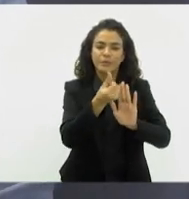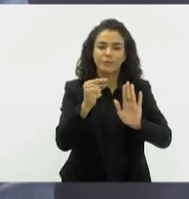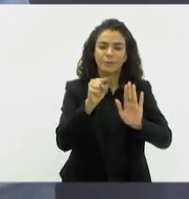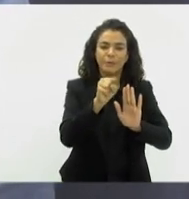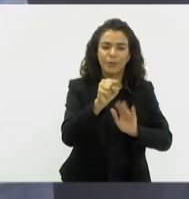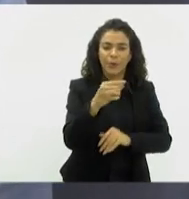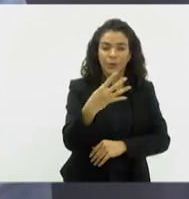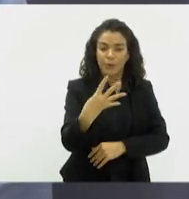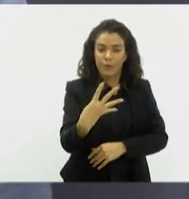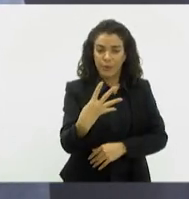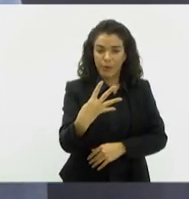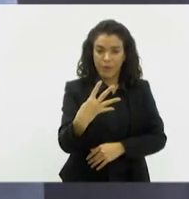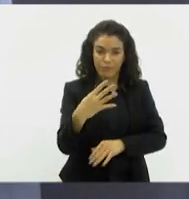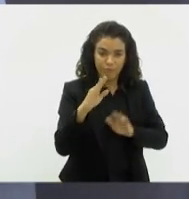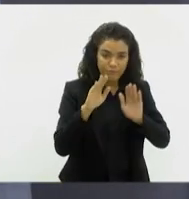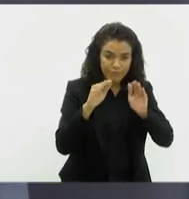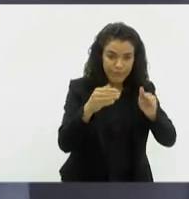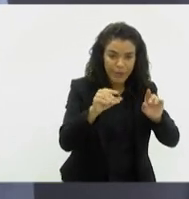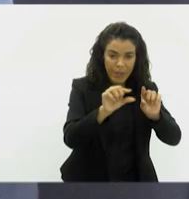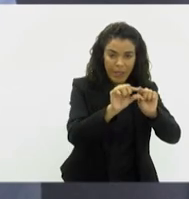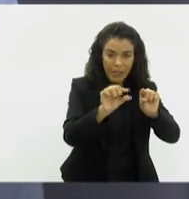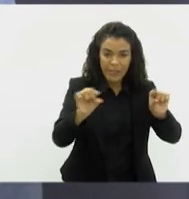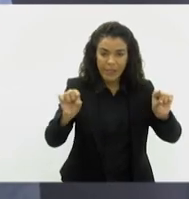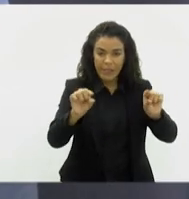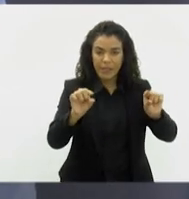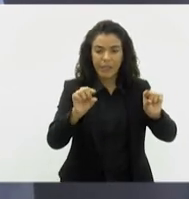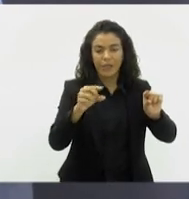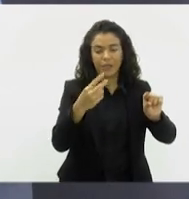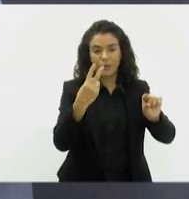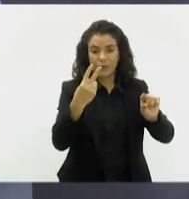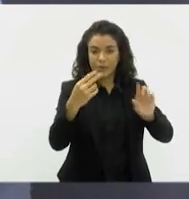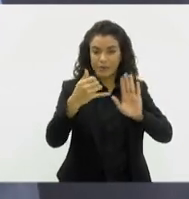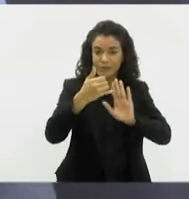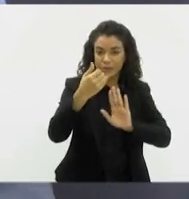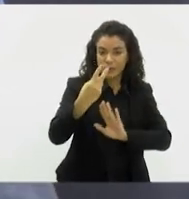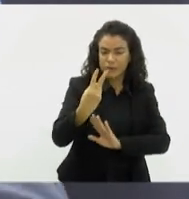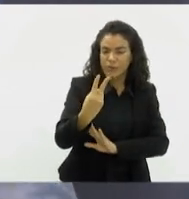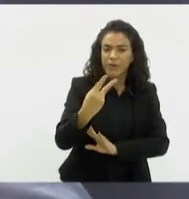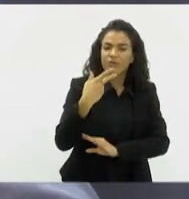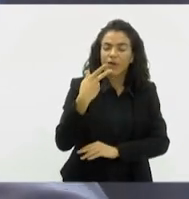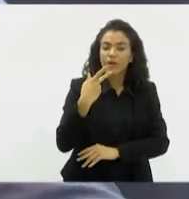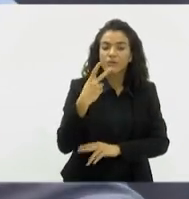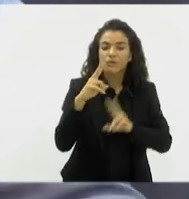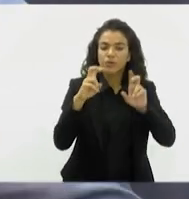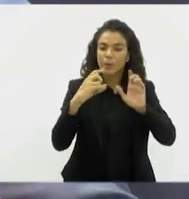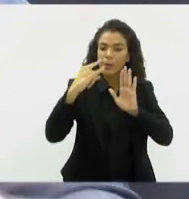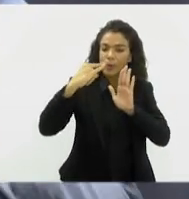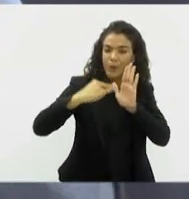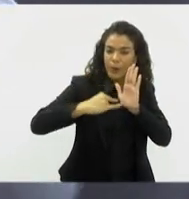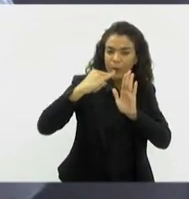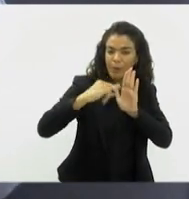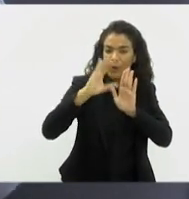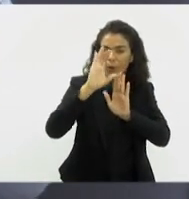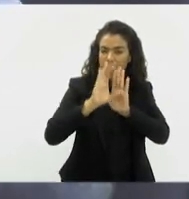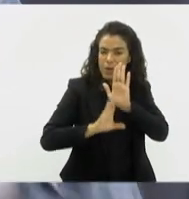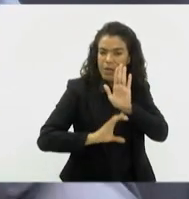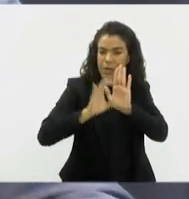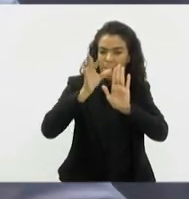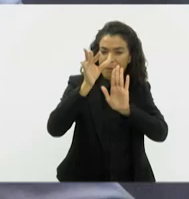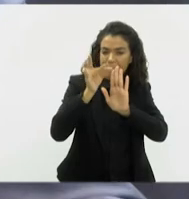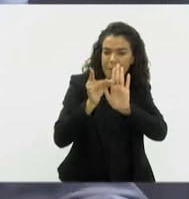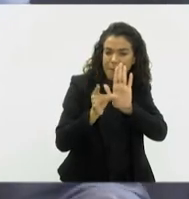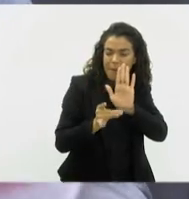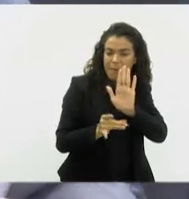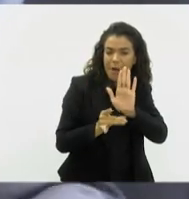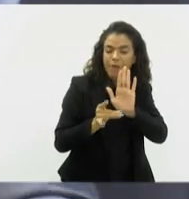mais precisamente a linha 2, o inciso 2, ele fala, dentre a documentação, currículo e tudo mais,